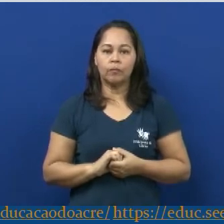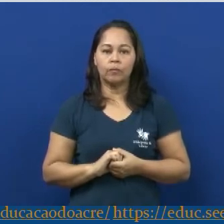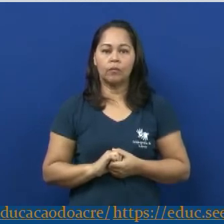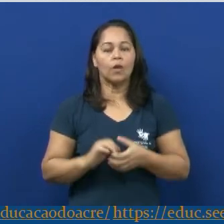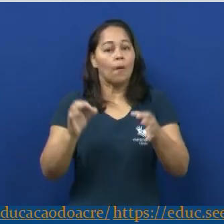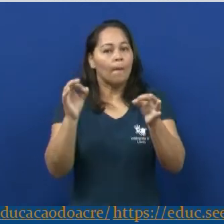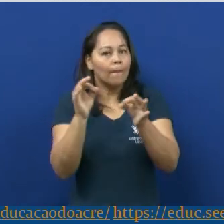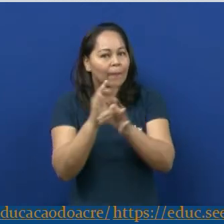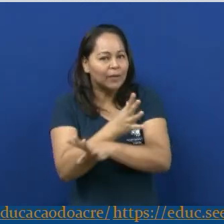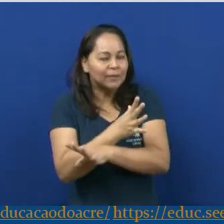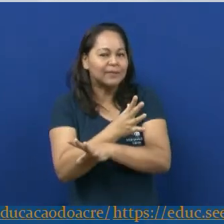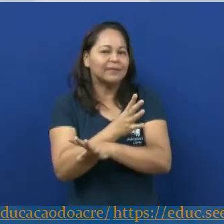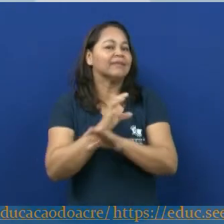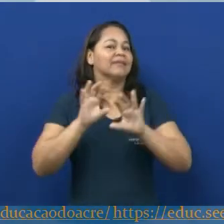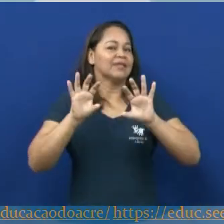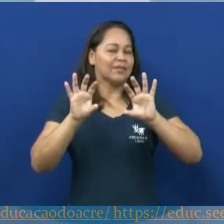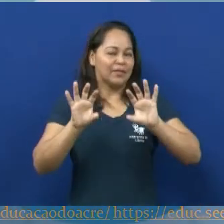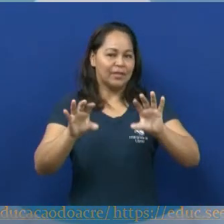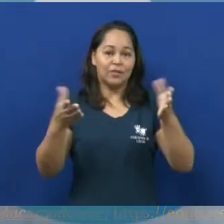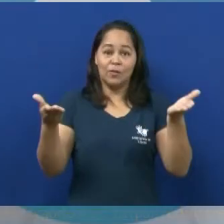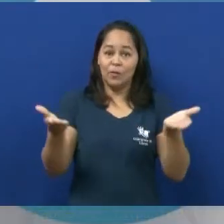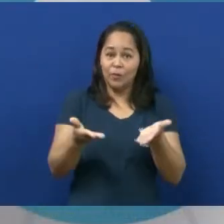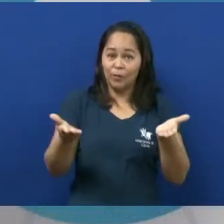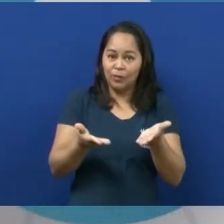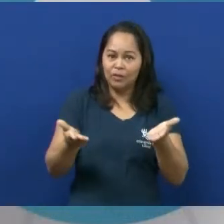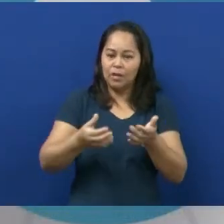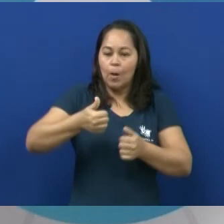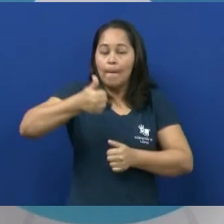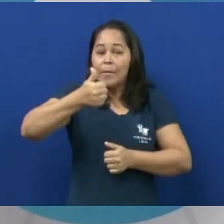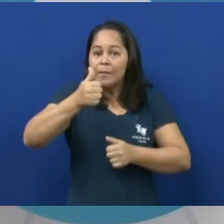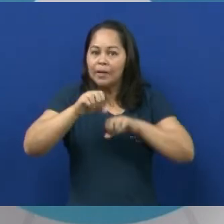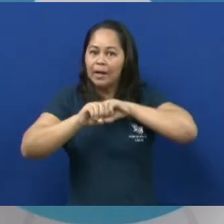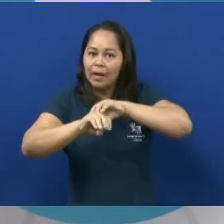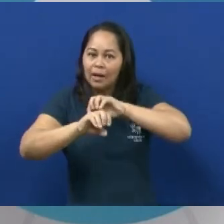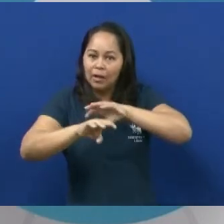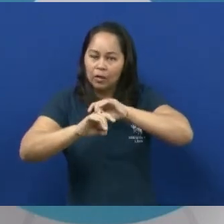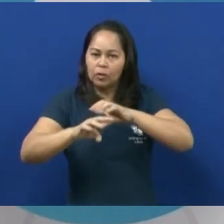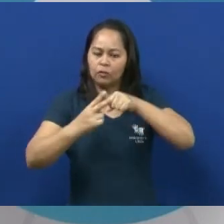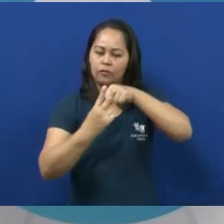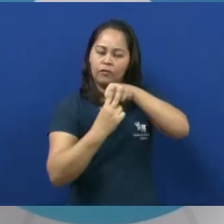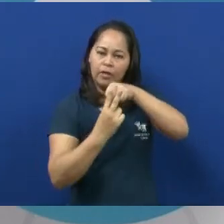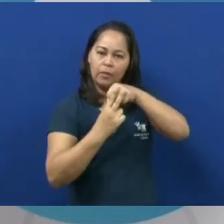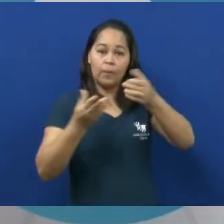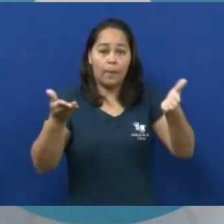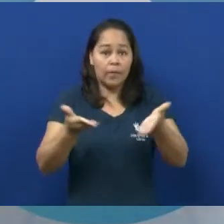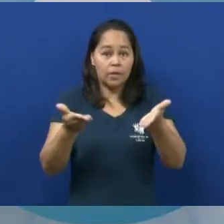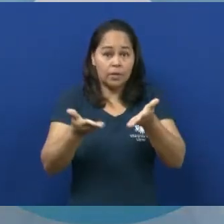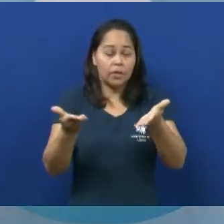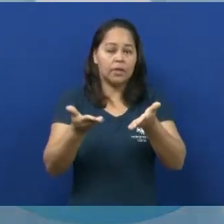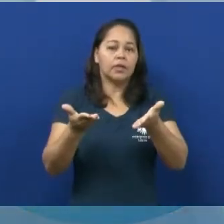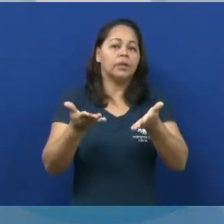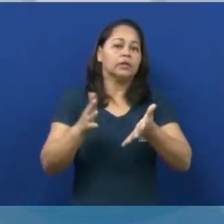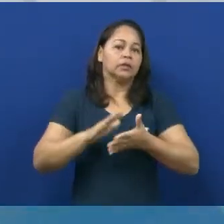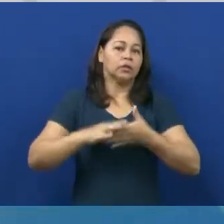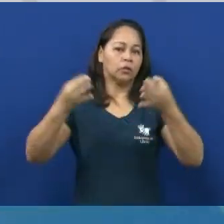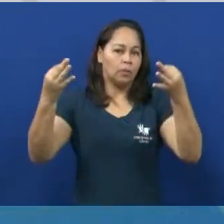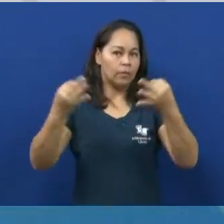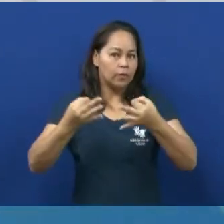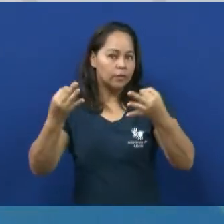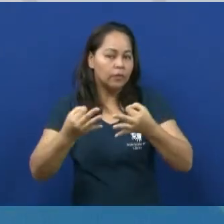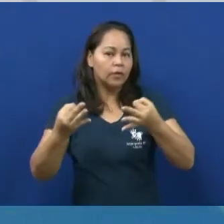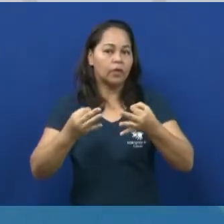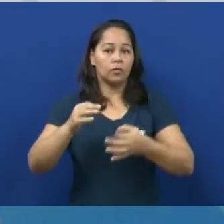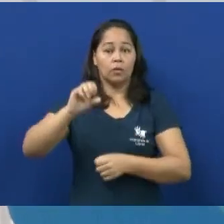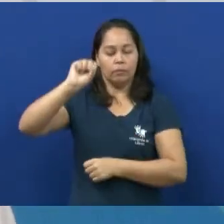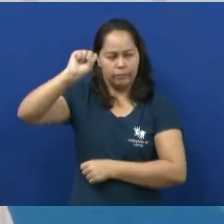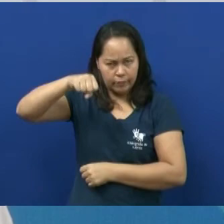e pronto meninos é isso hoje foi a nossa primeira aula de present perfect eu trabalhei com vocês a forma afirmativa